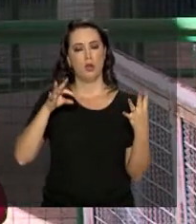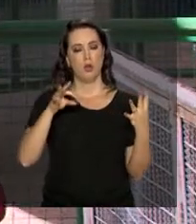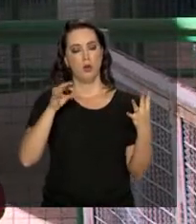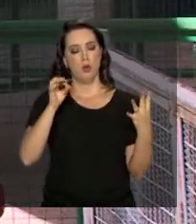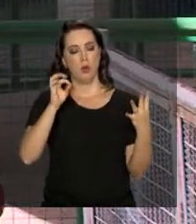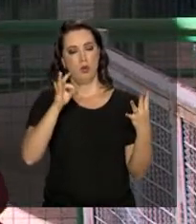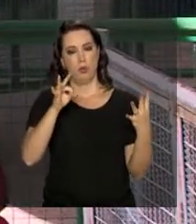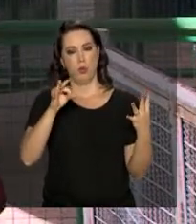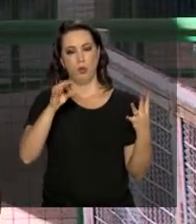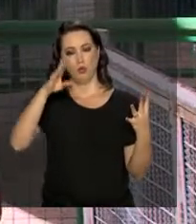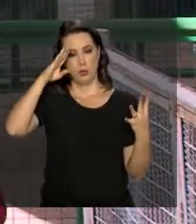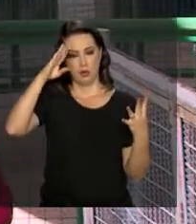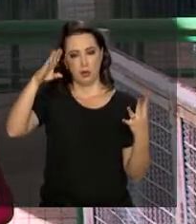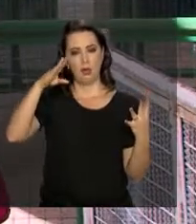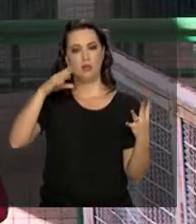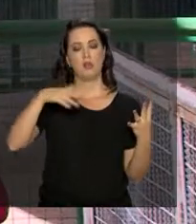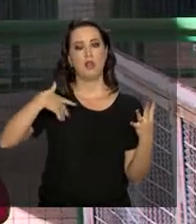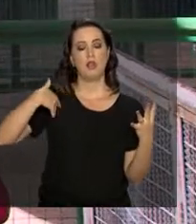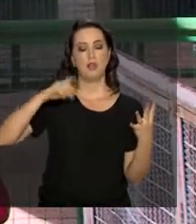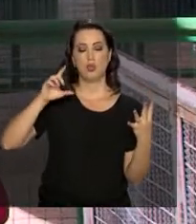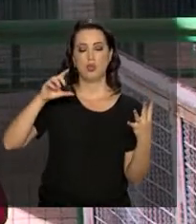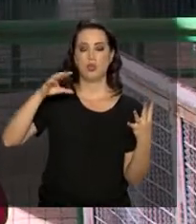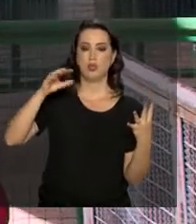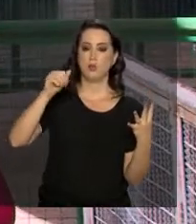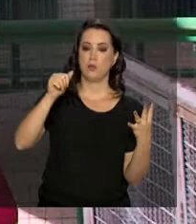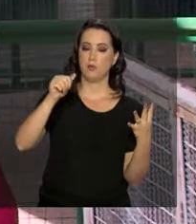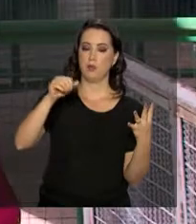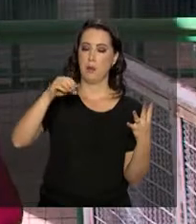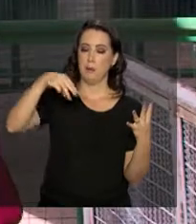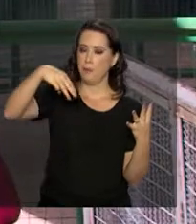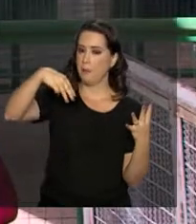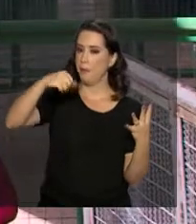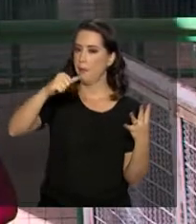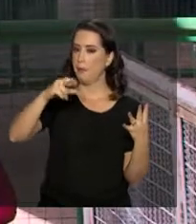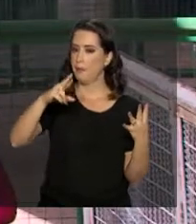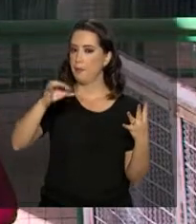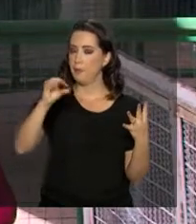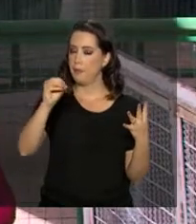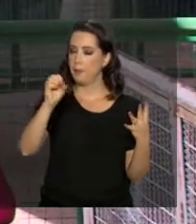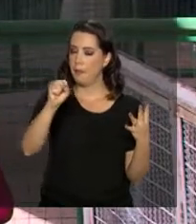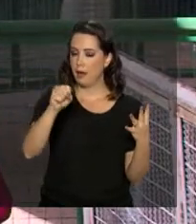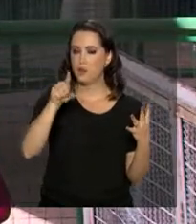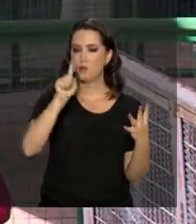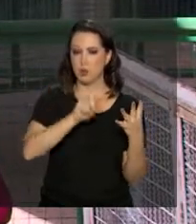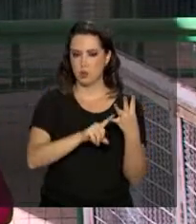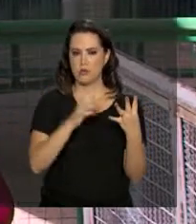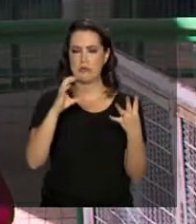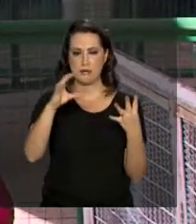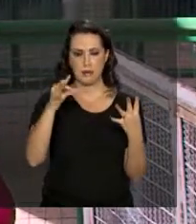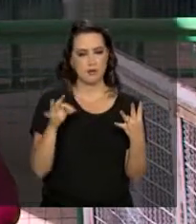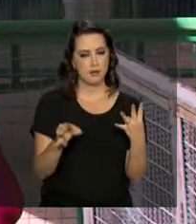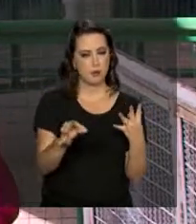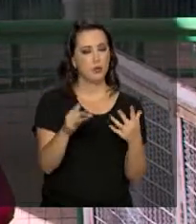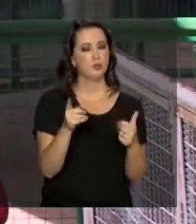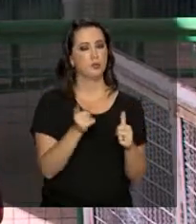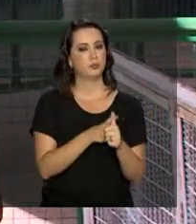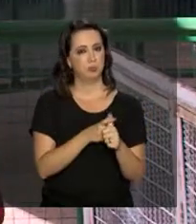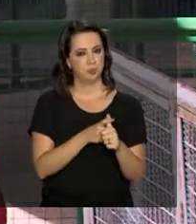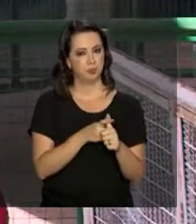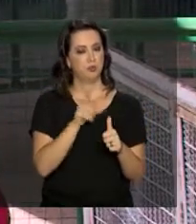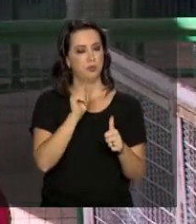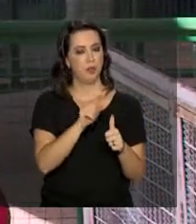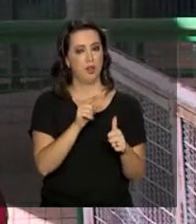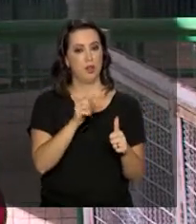astronauta Marcos Pontes, que é engenheiro formado no ITA, ele é o escolhido para o Ministério da Ciência e Tecnologia. O